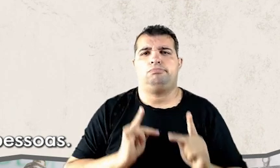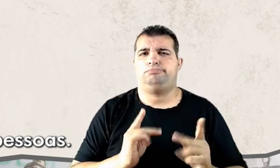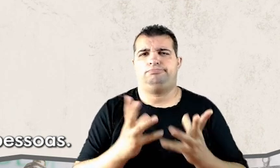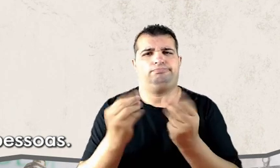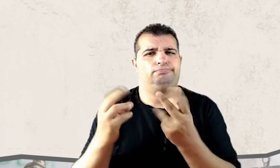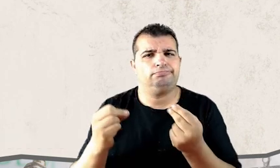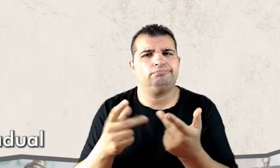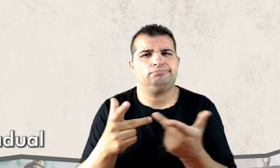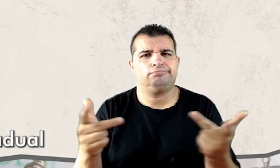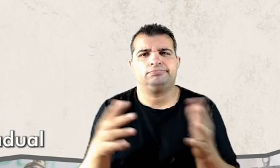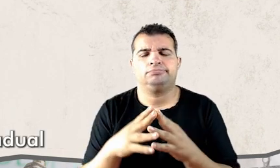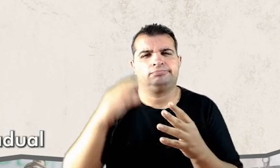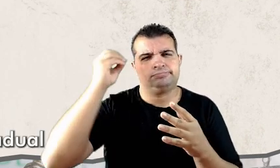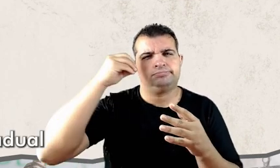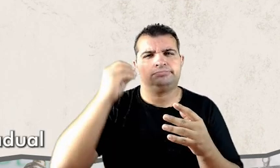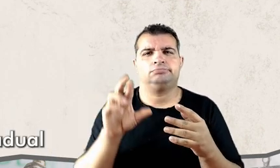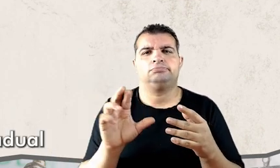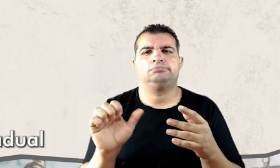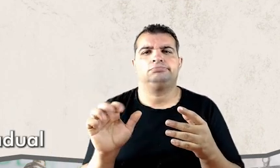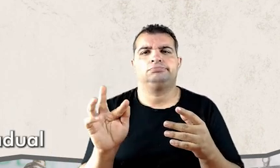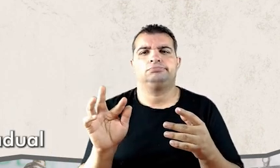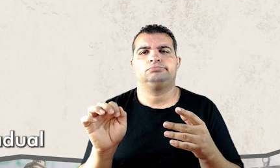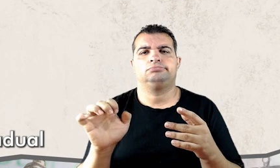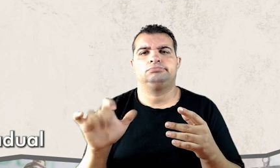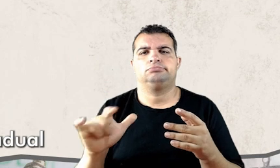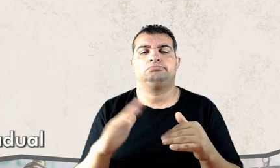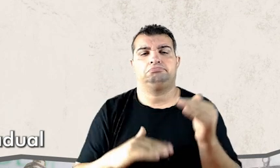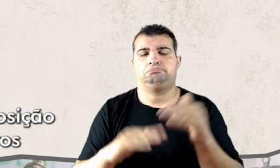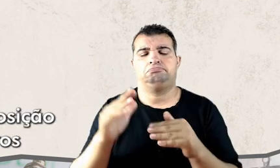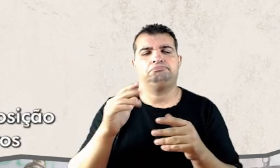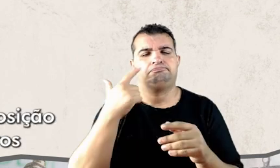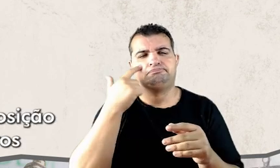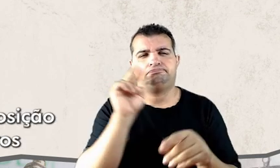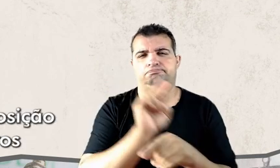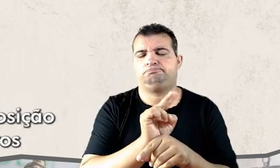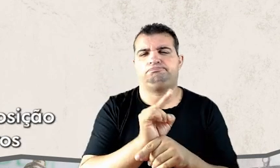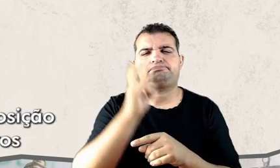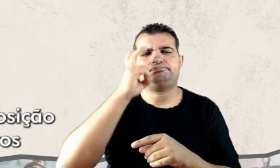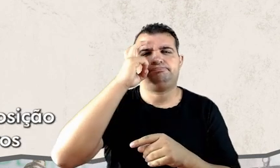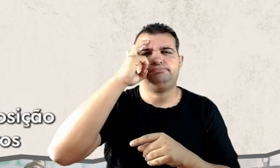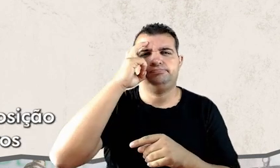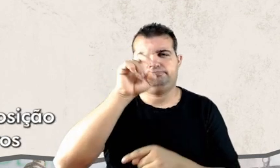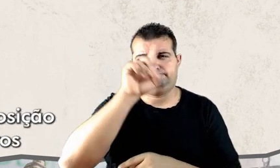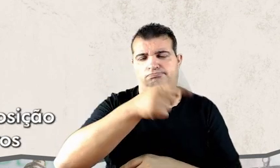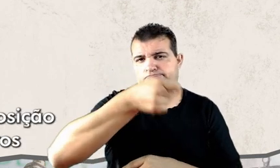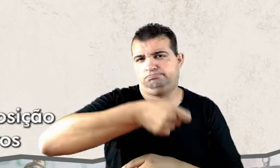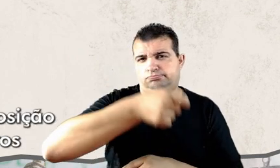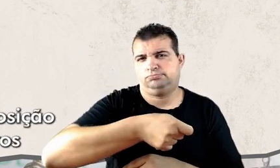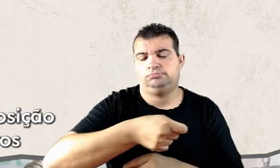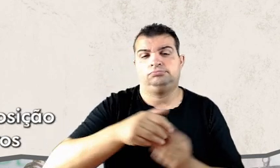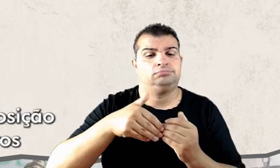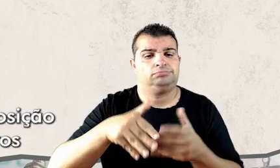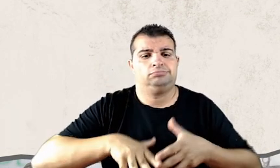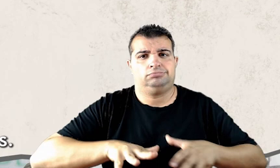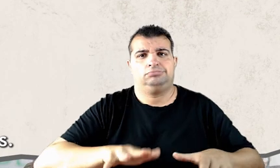das pessoas. O psicólogo Rafael Alves Lima vê na construção gradual de uma cultura intelectual de oposição à ditadura um